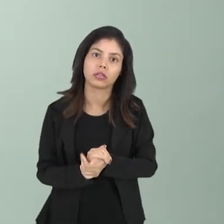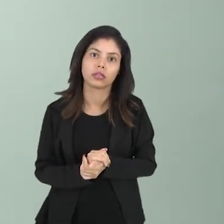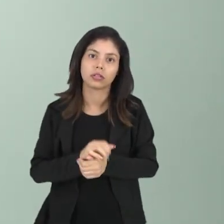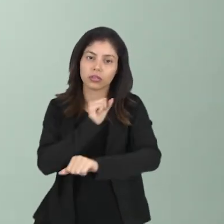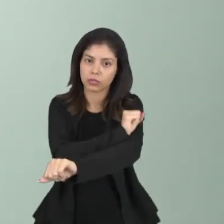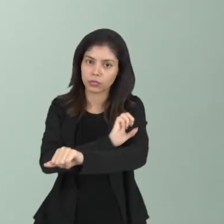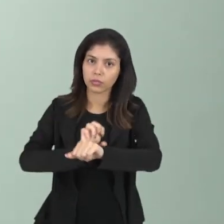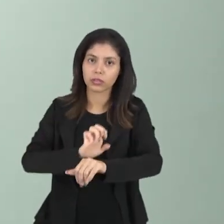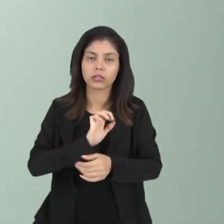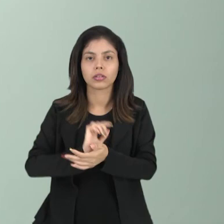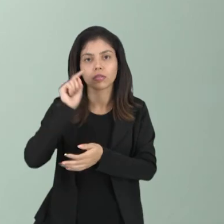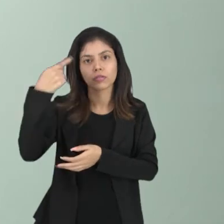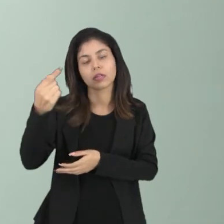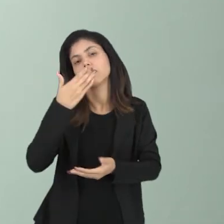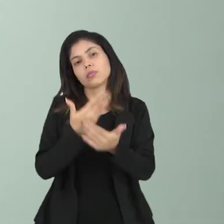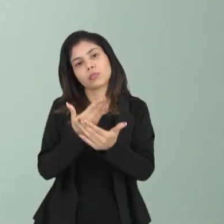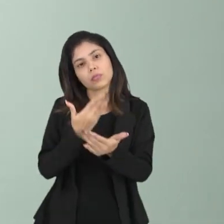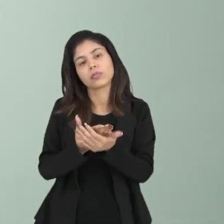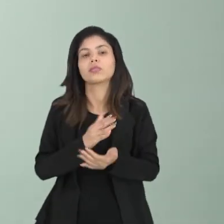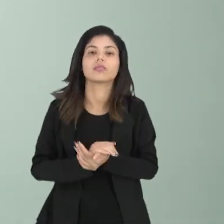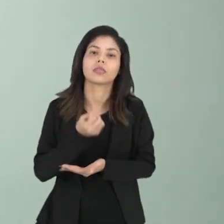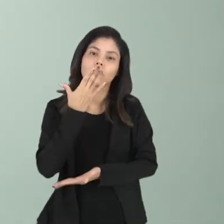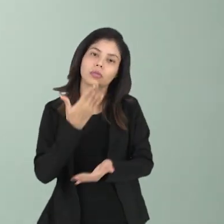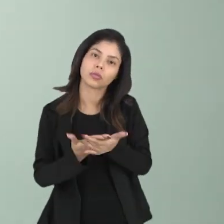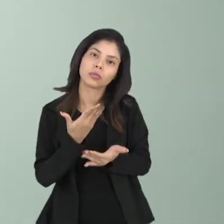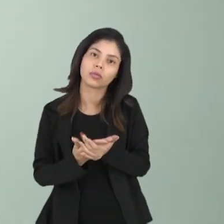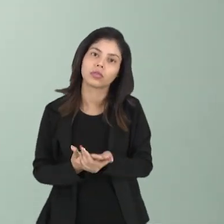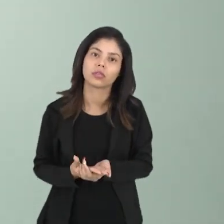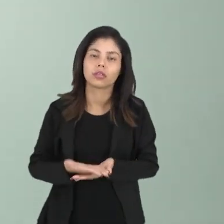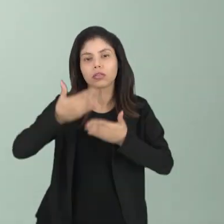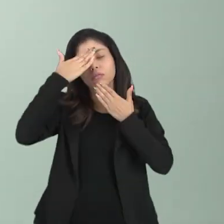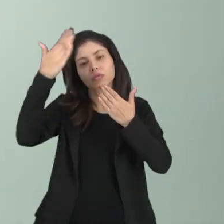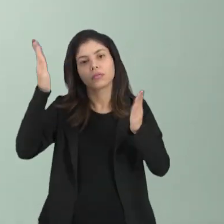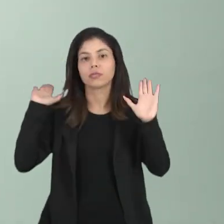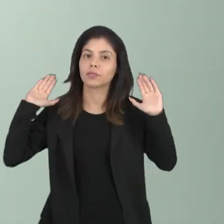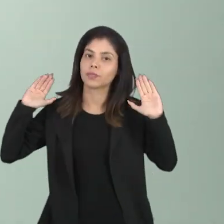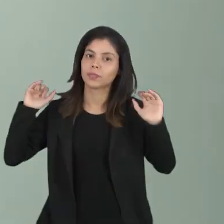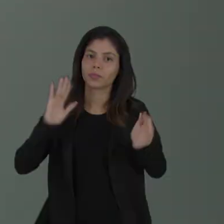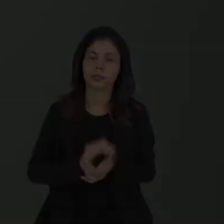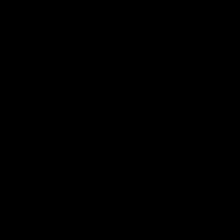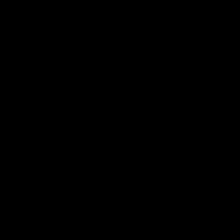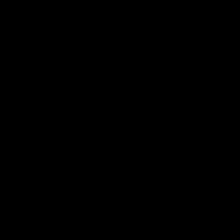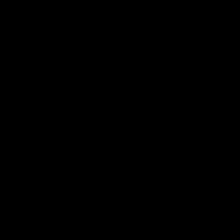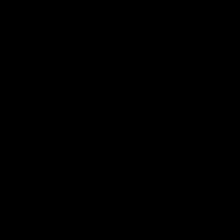pela Secretaria. Vá lá, estude, tenha bons estudos. Muito obrigado e tchau.